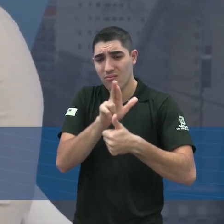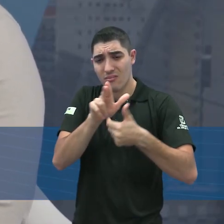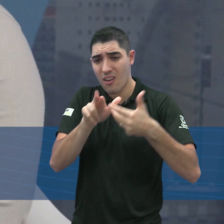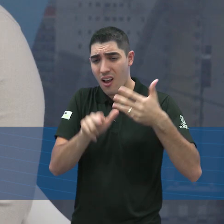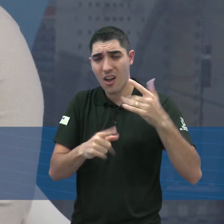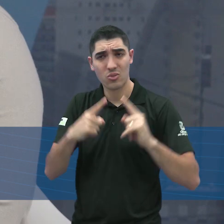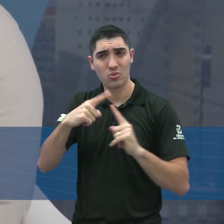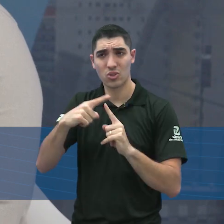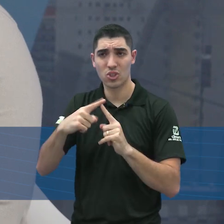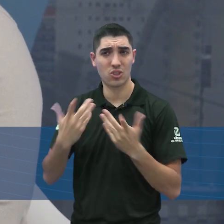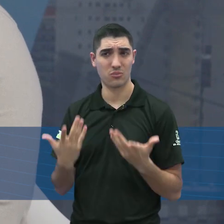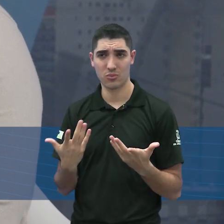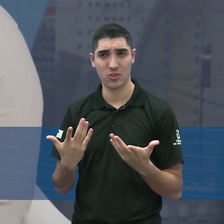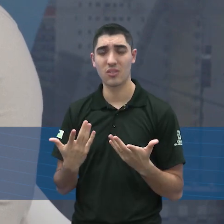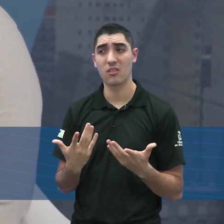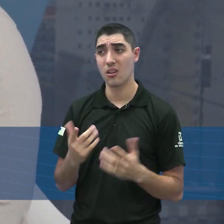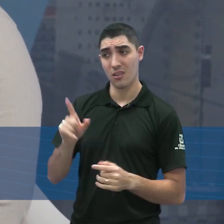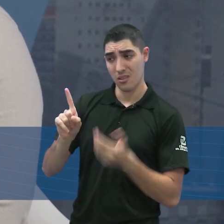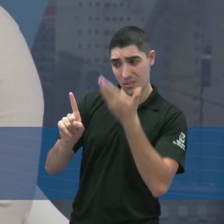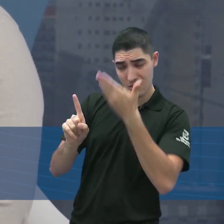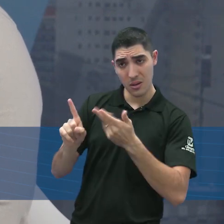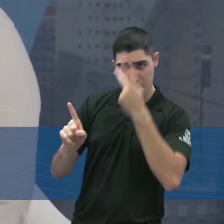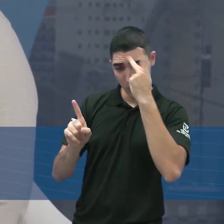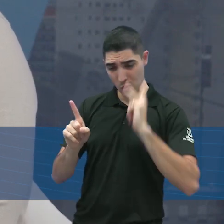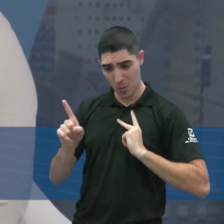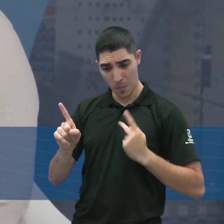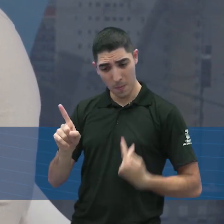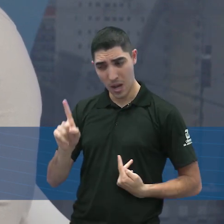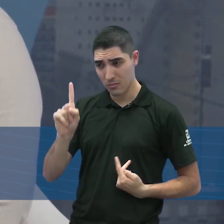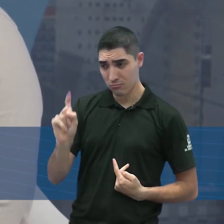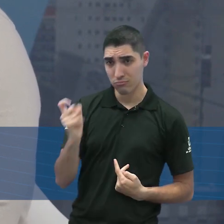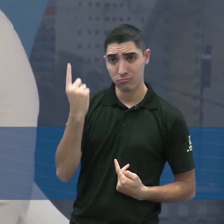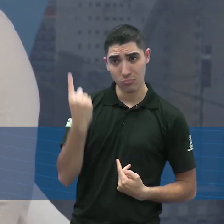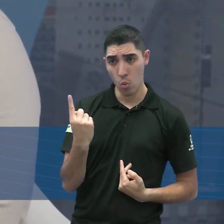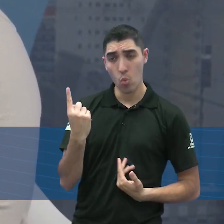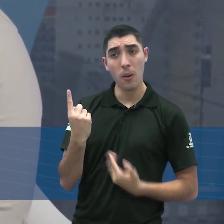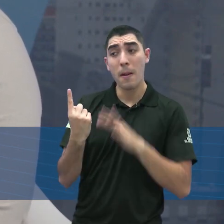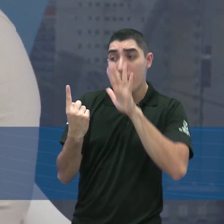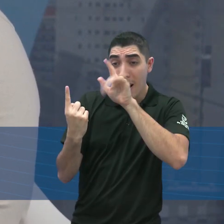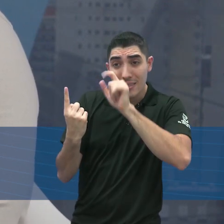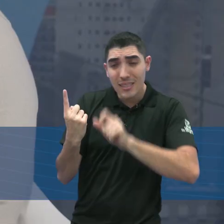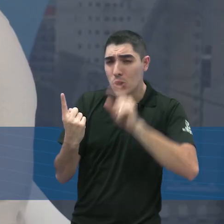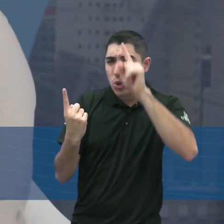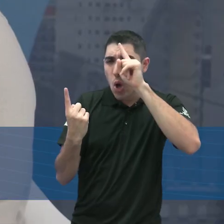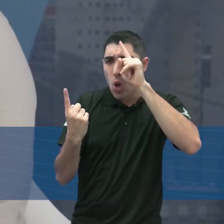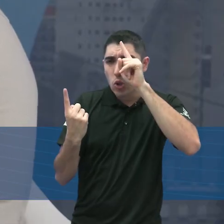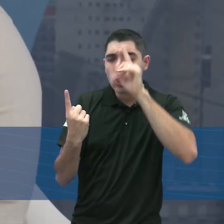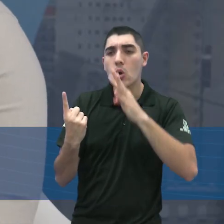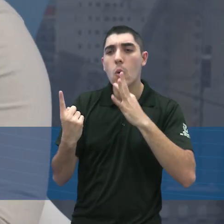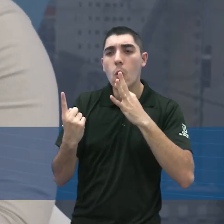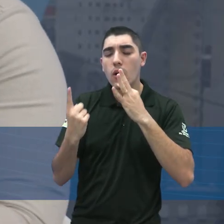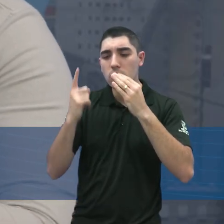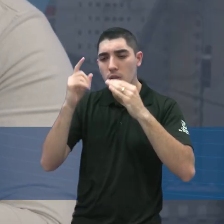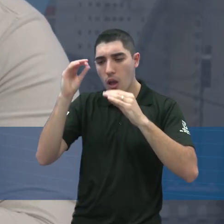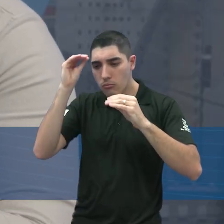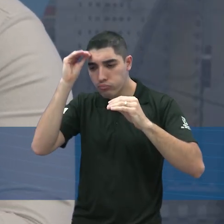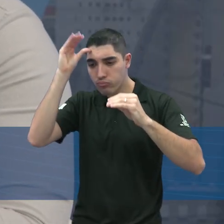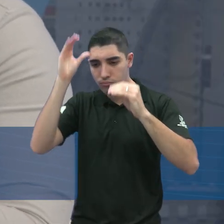diverso, né? O ser humano é uma peça única, né? que se descobre a cada dia. Né? E toda vez